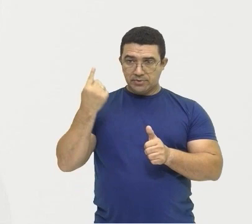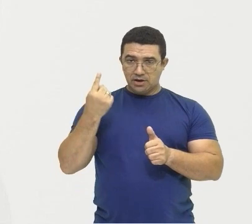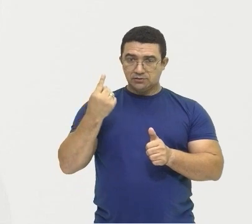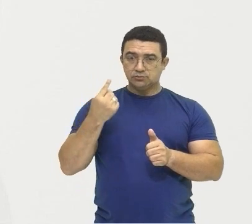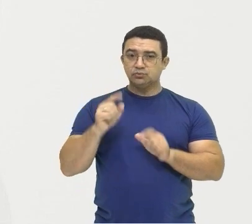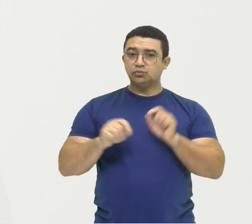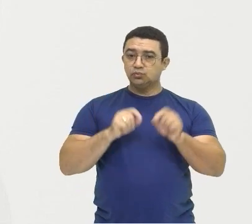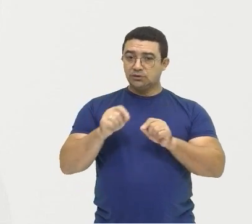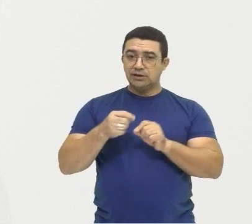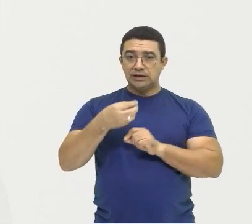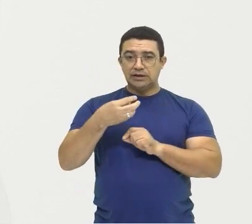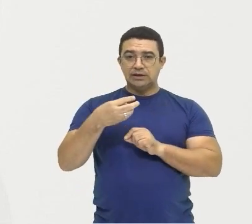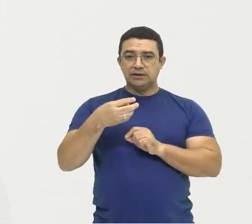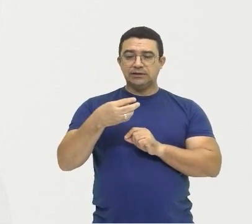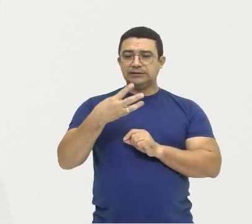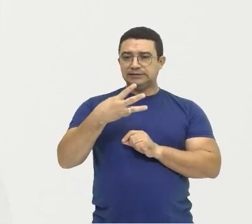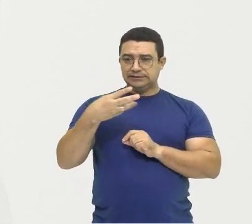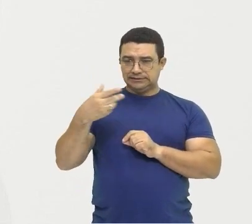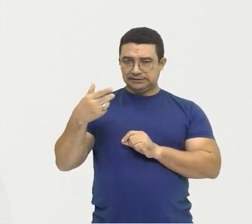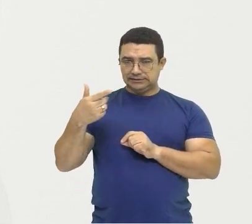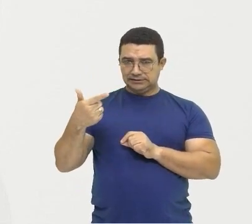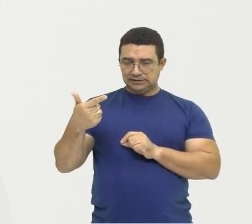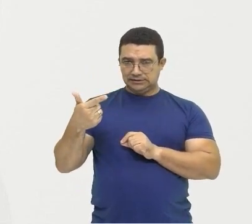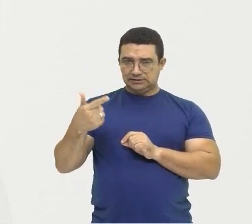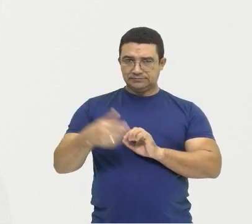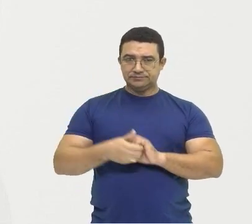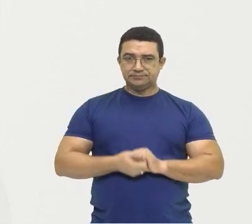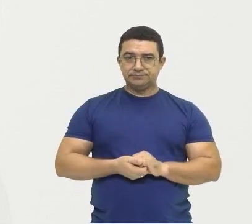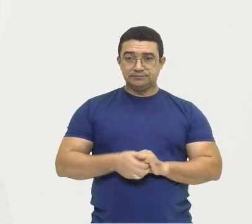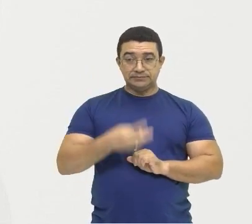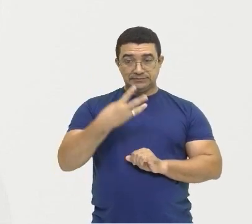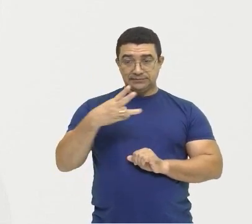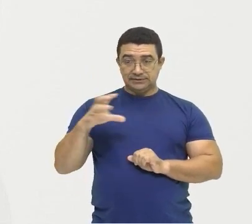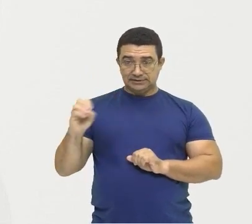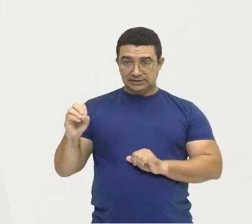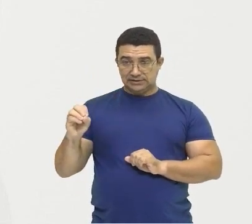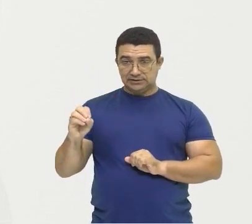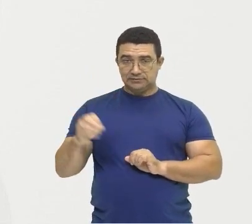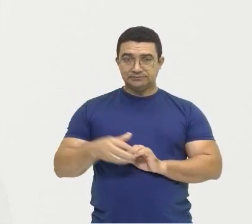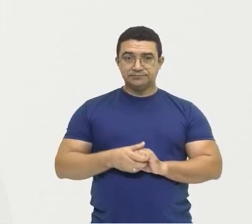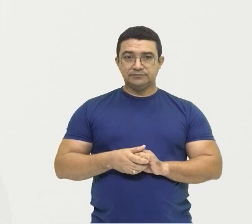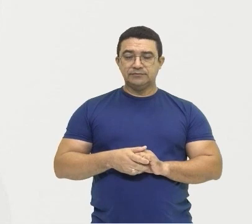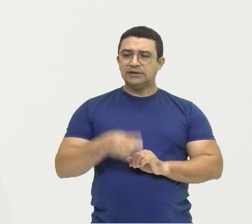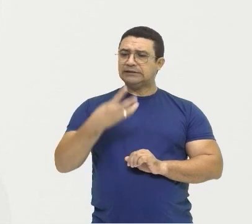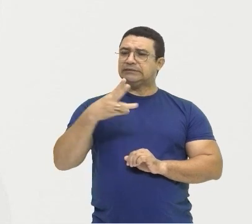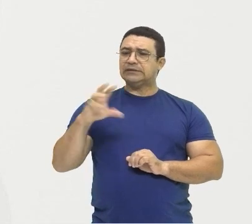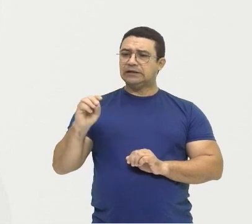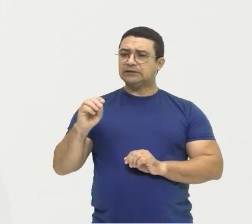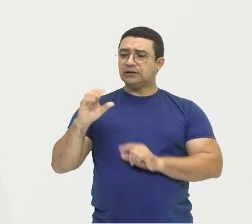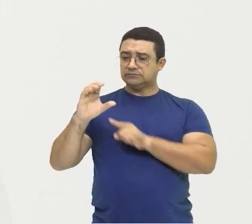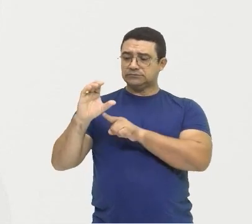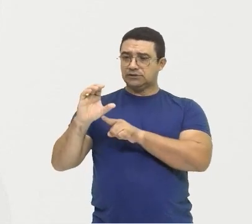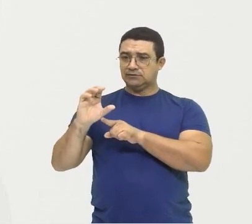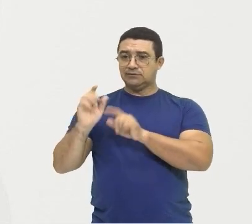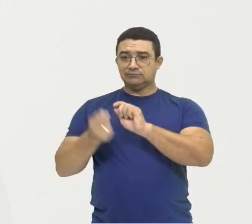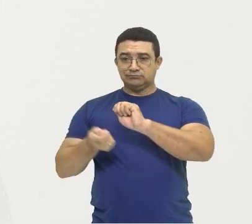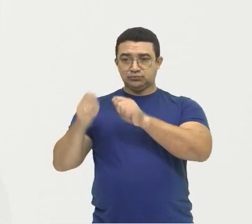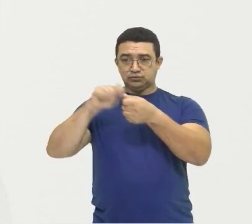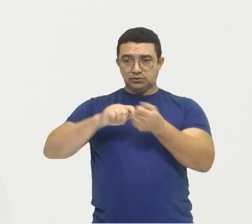vou pegar esse 30 aqui, ó, que é o 30 que está na escala Celsius, e vou colocar no lugar do